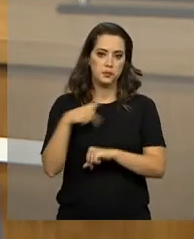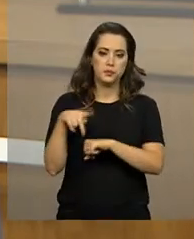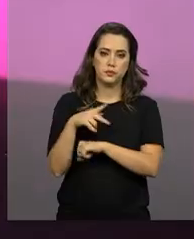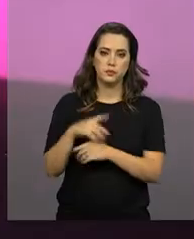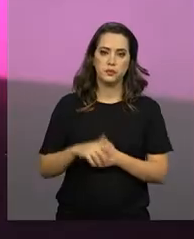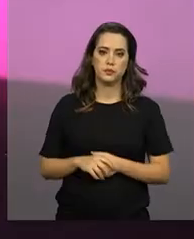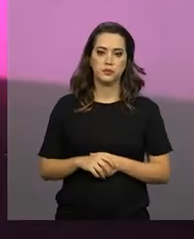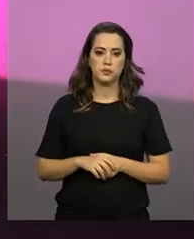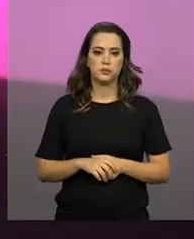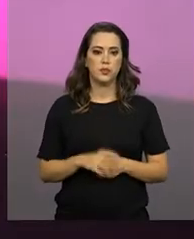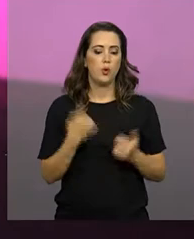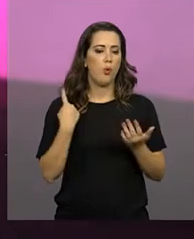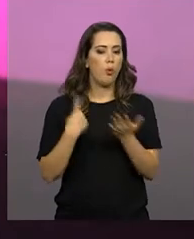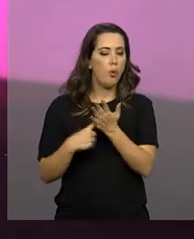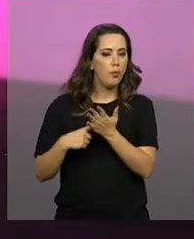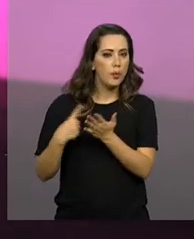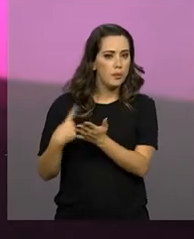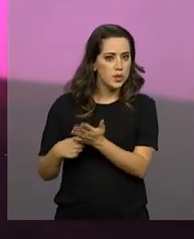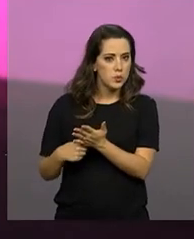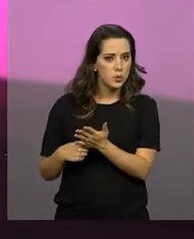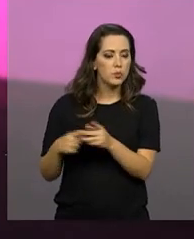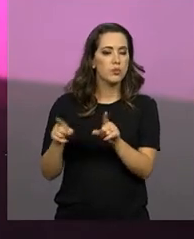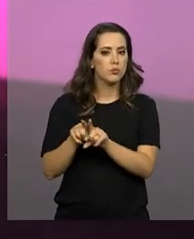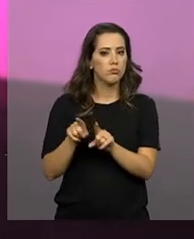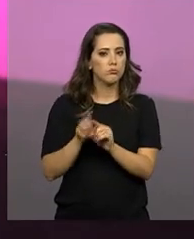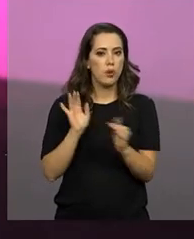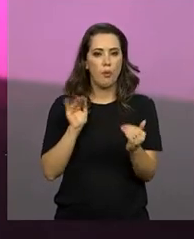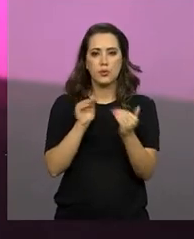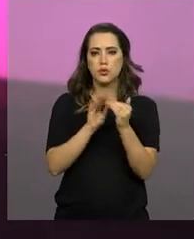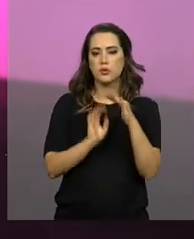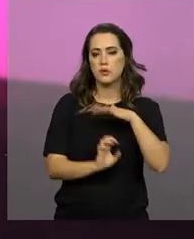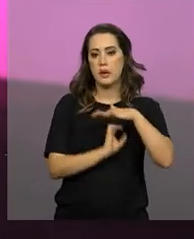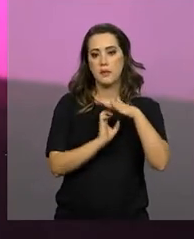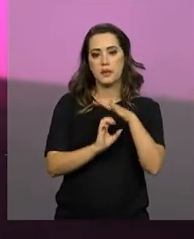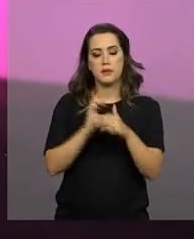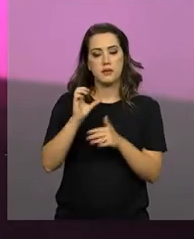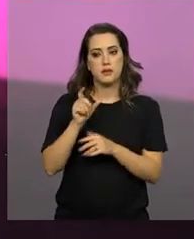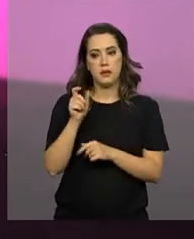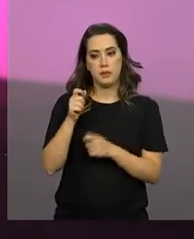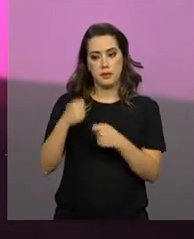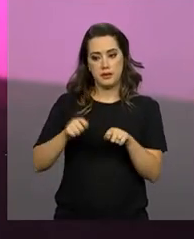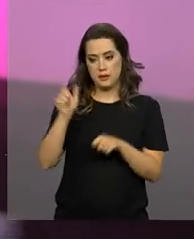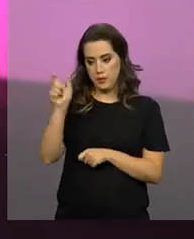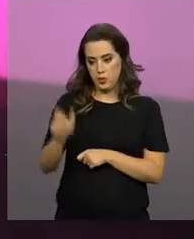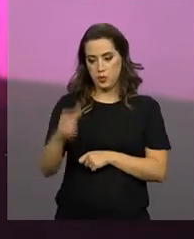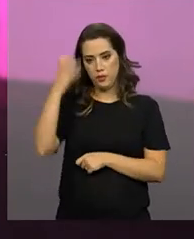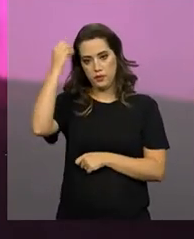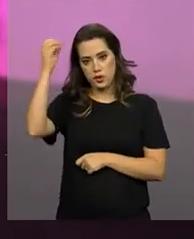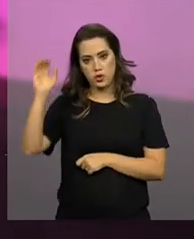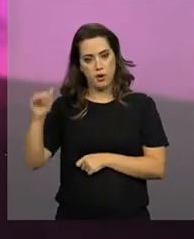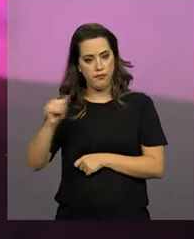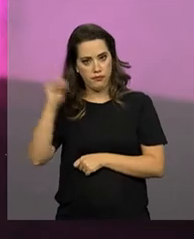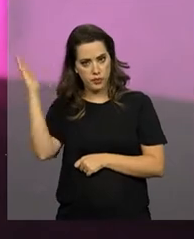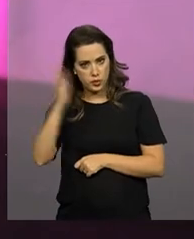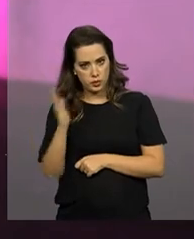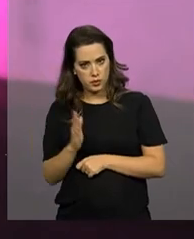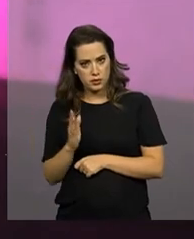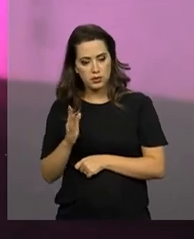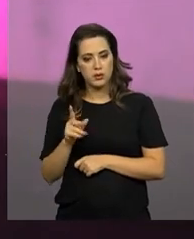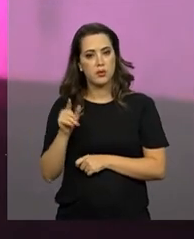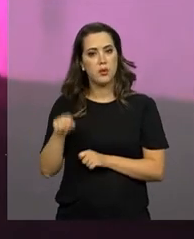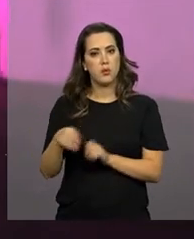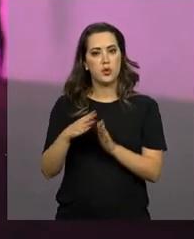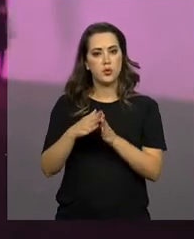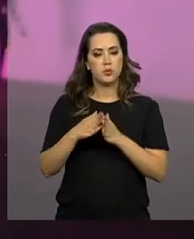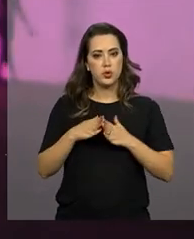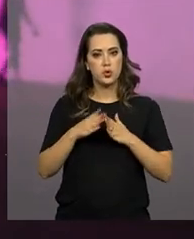países. O acordo também prevê que a empresa que for enviar seu empregado para prestar serviços no outro país poderá solicitar